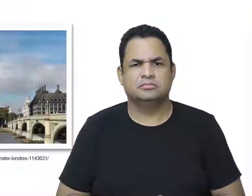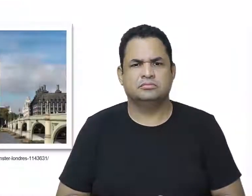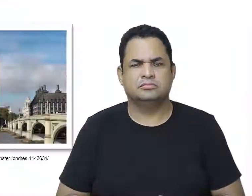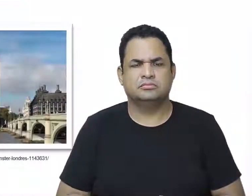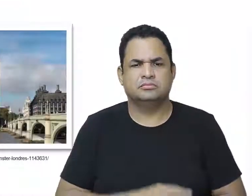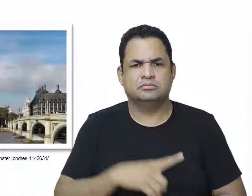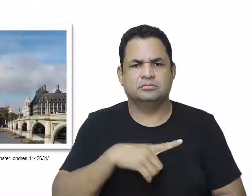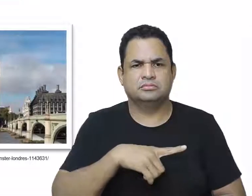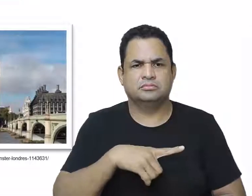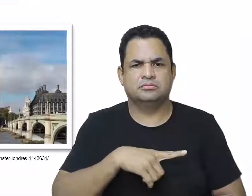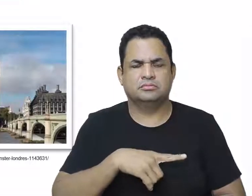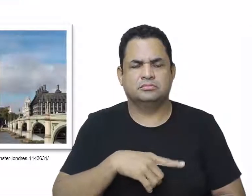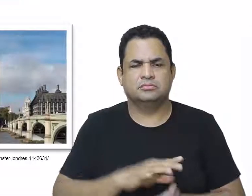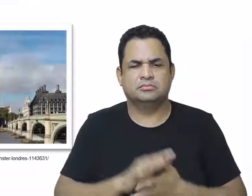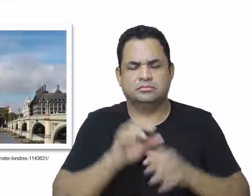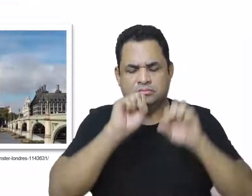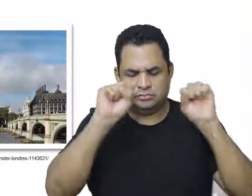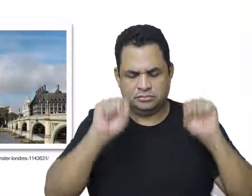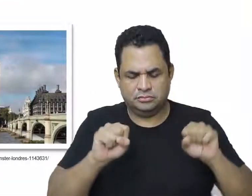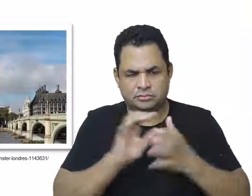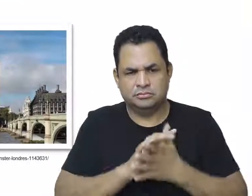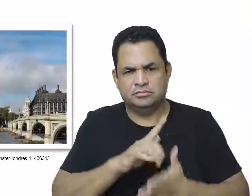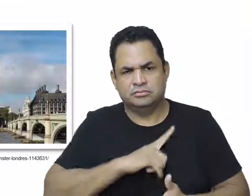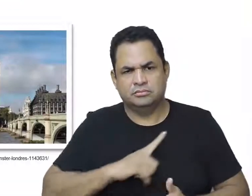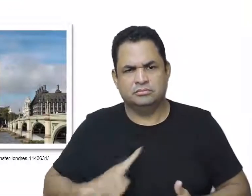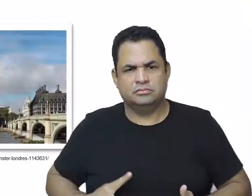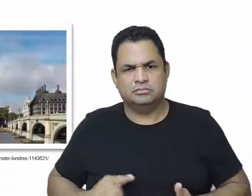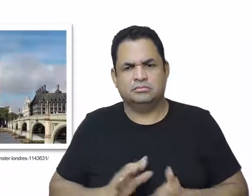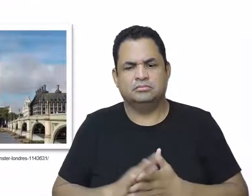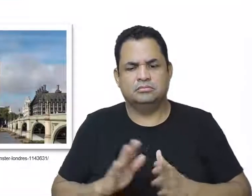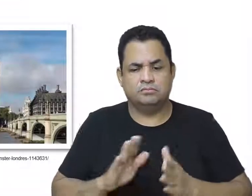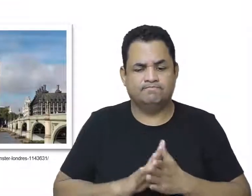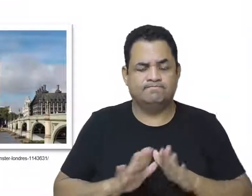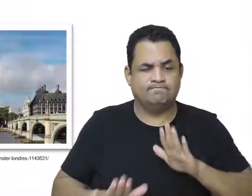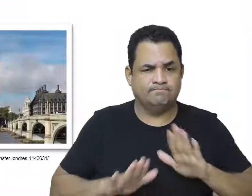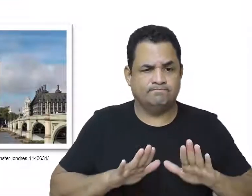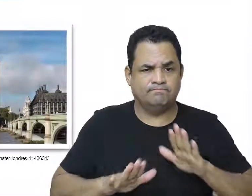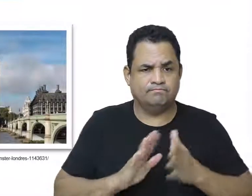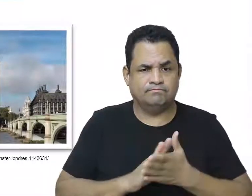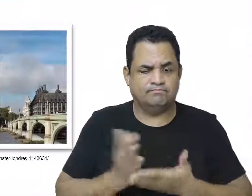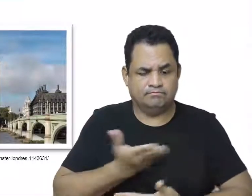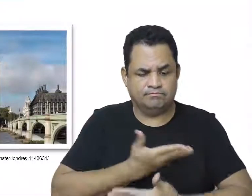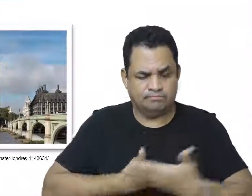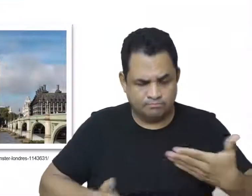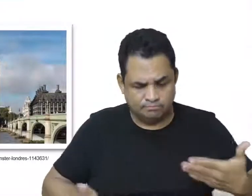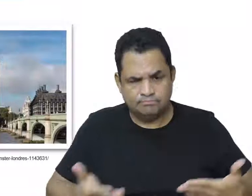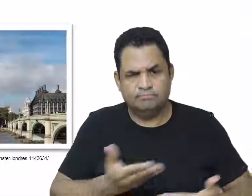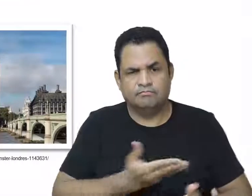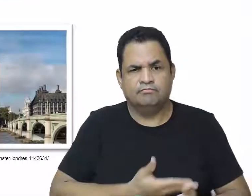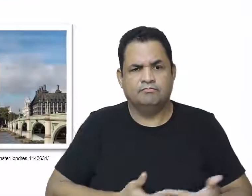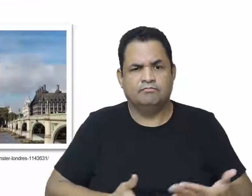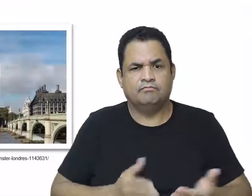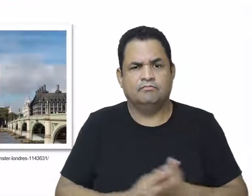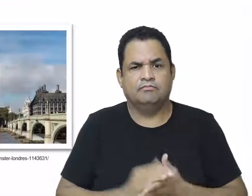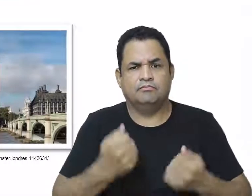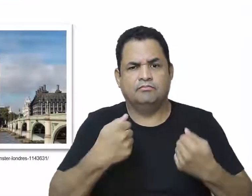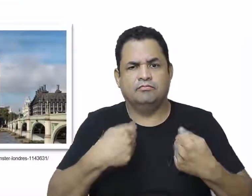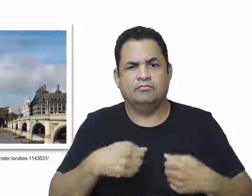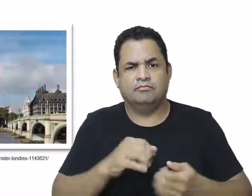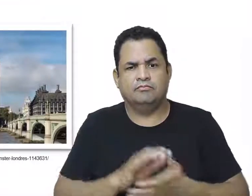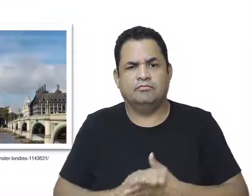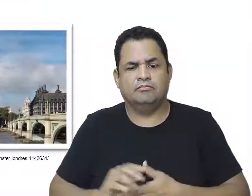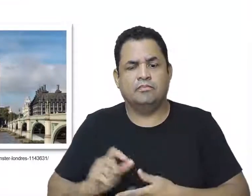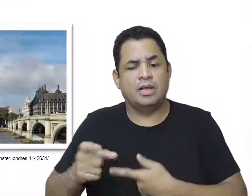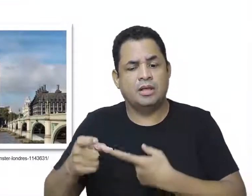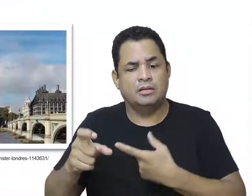Nós falamos sobre que o sistema de governo, ele depende muito do relacionamento entre os poderes